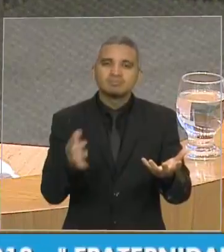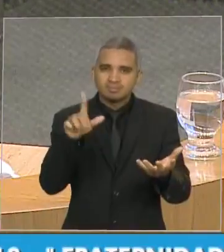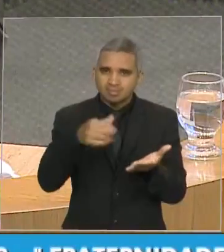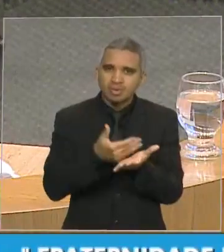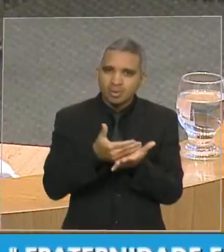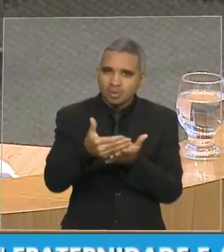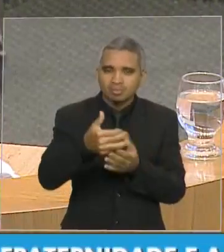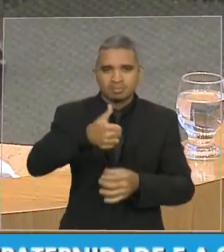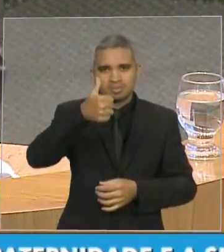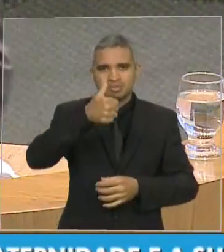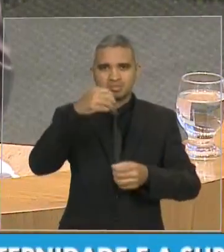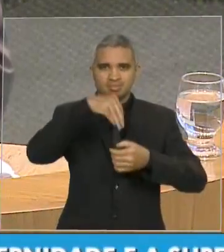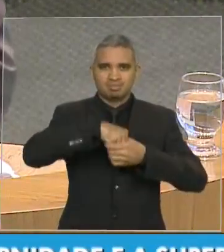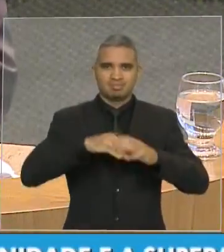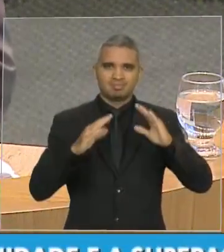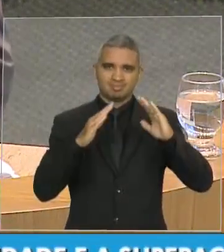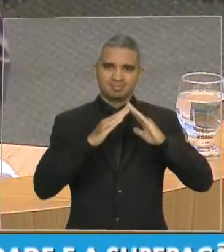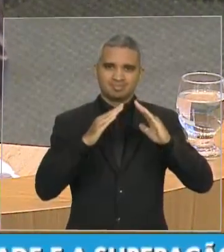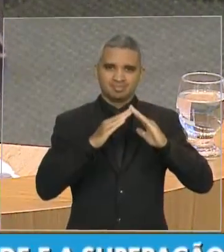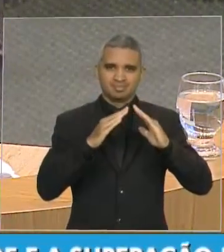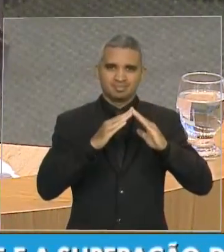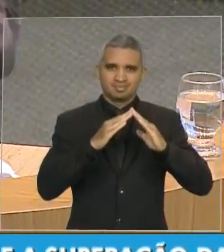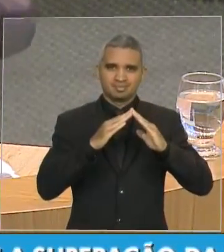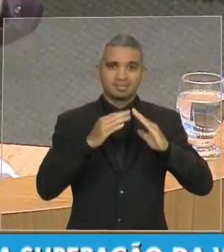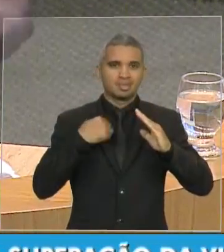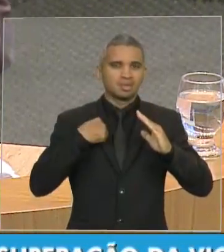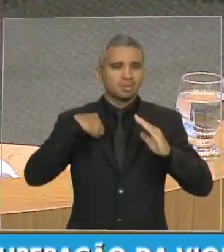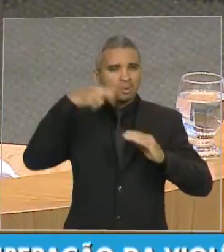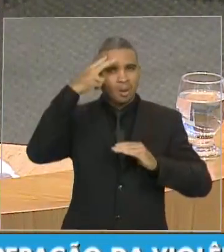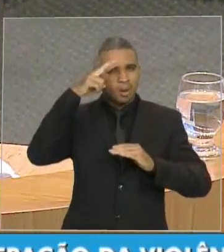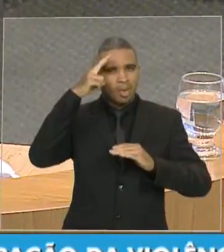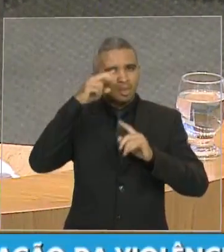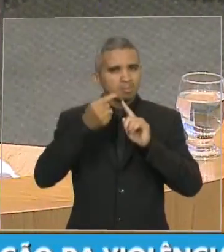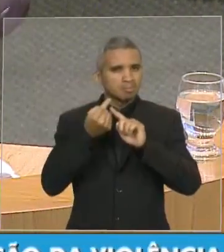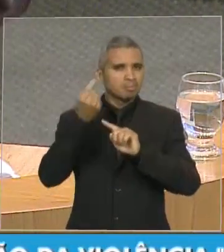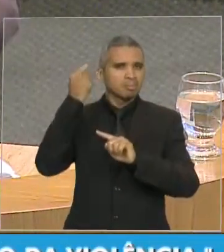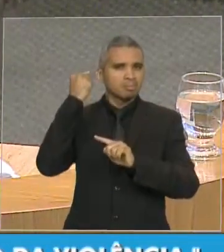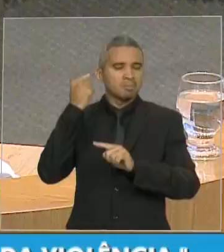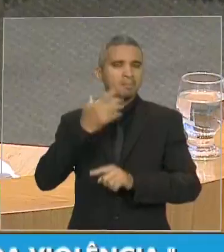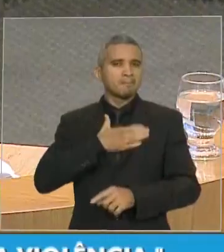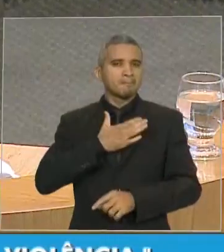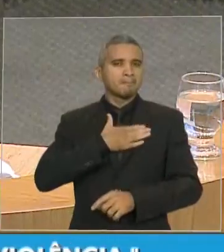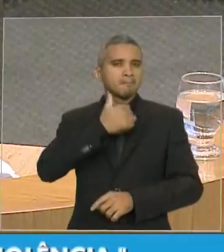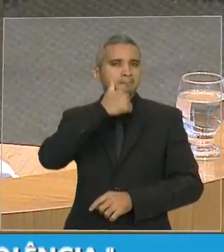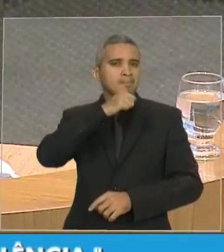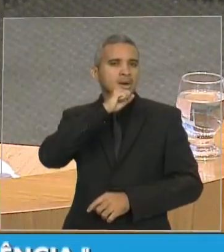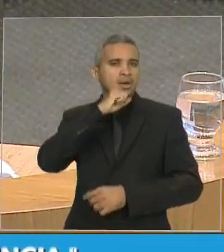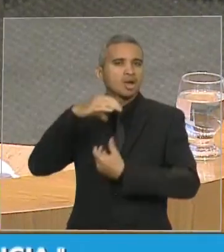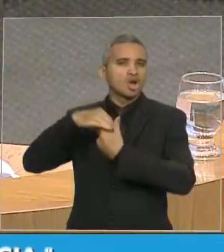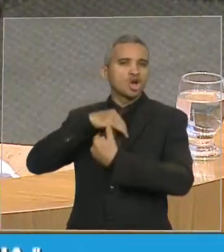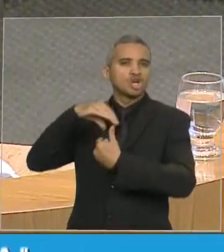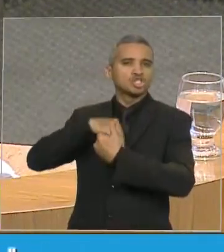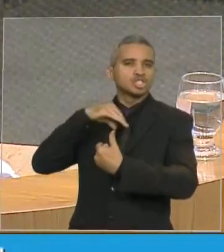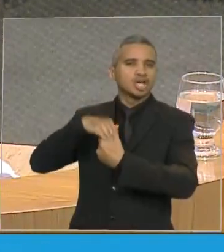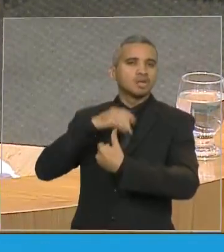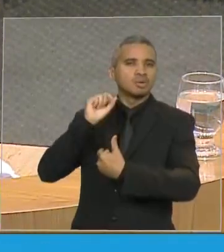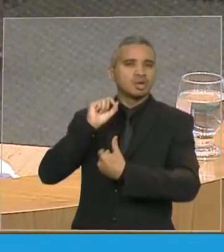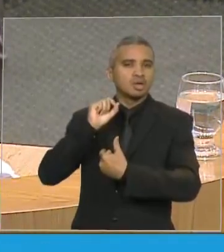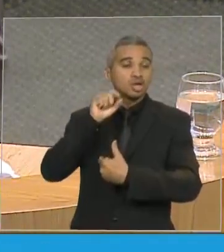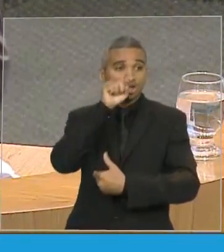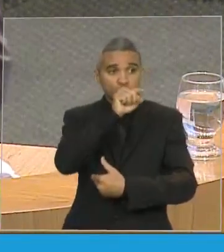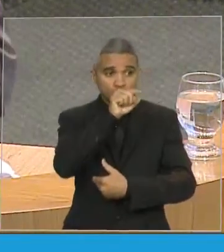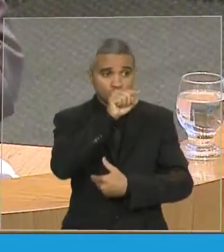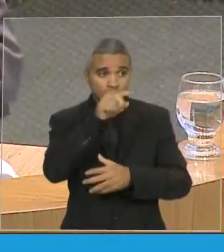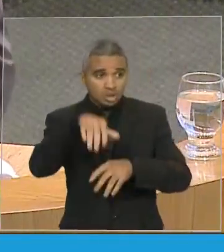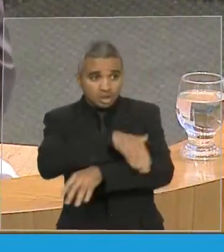criança, a minha mãe me dizia assim: se você brigar na rua, bata. Porque, quando você chegar em